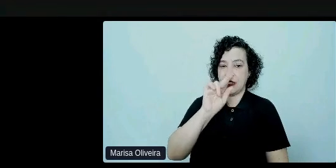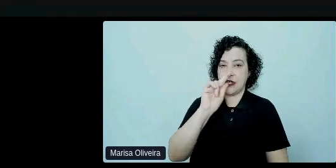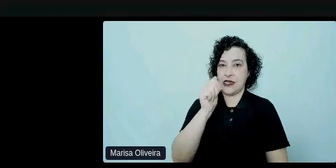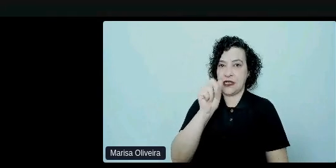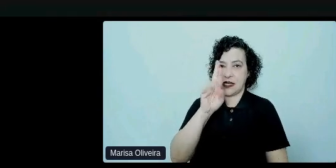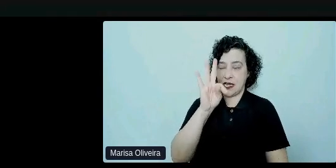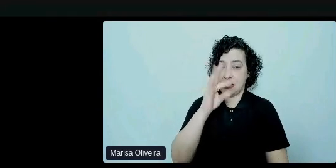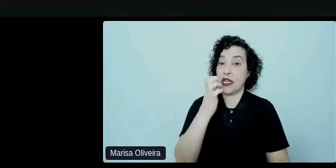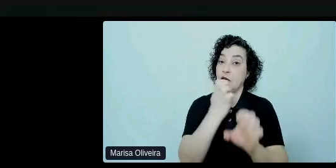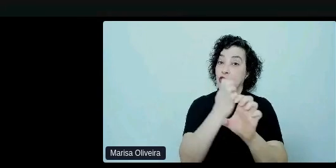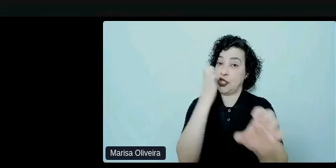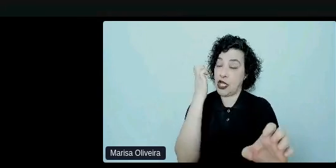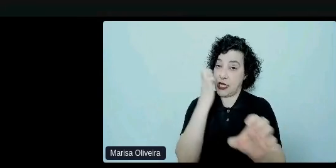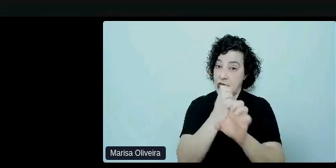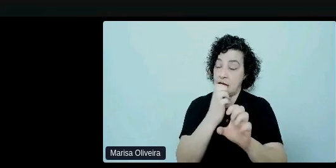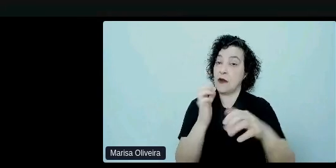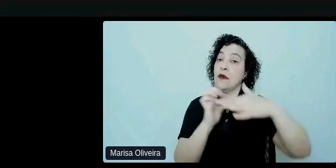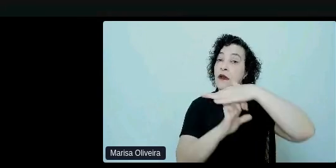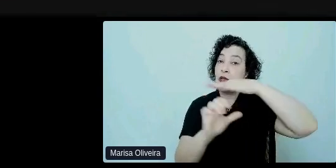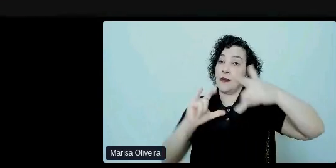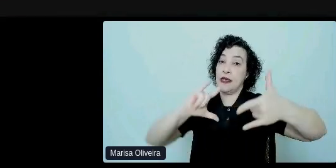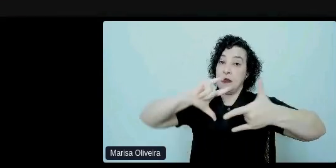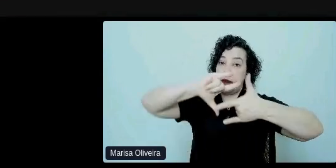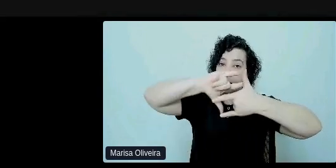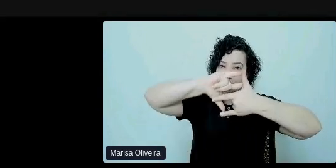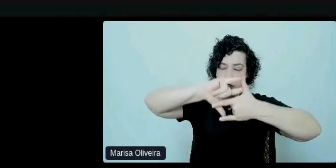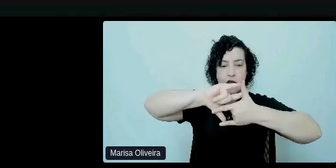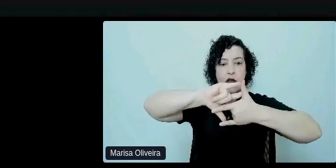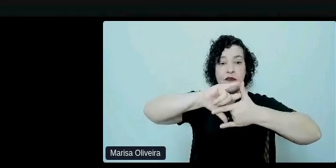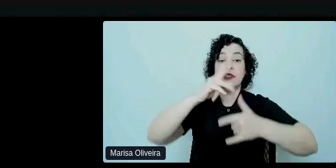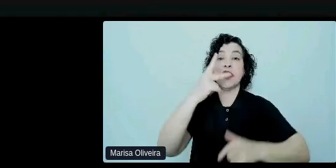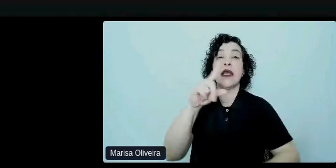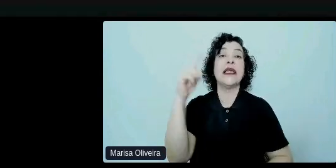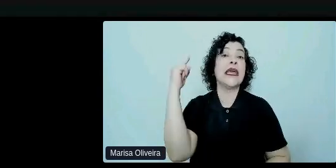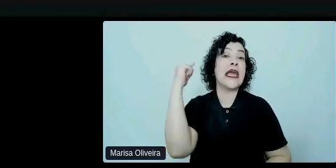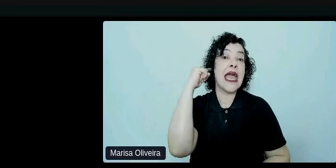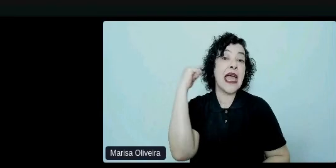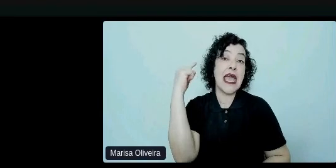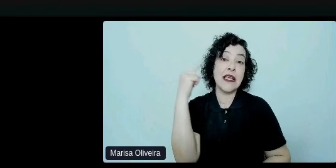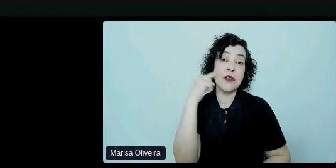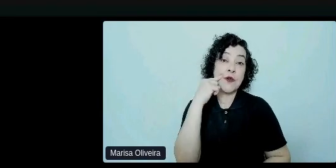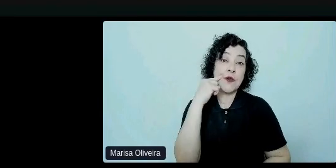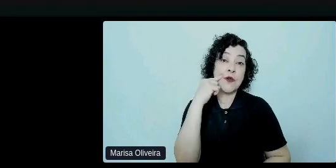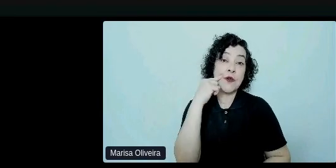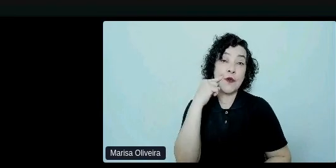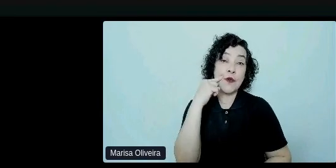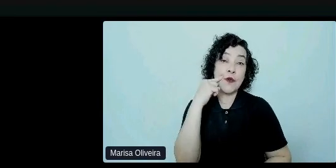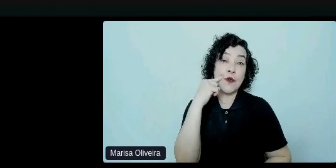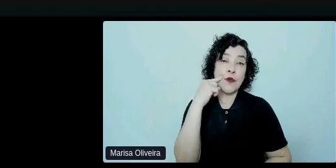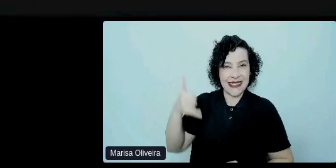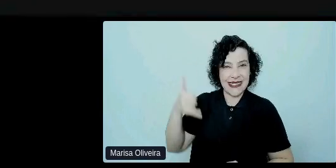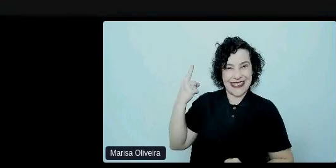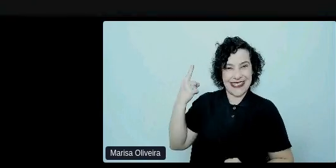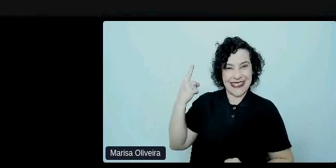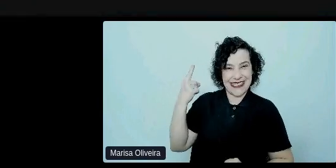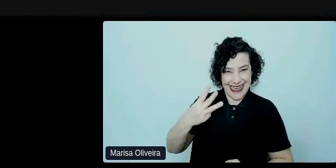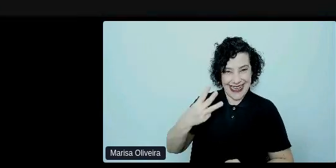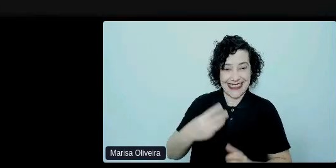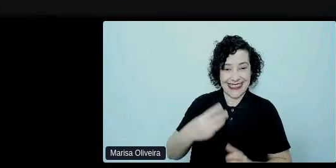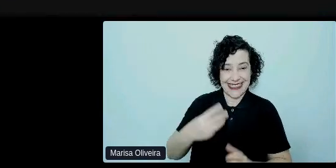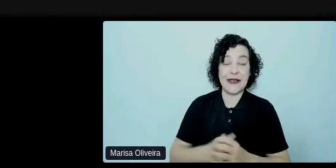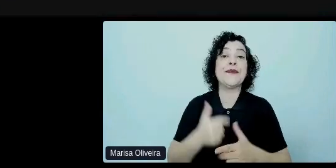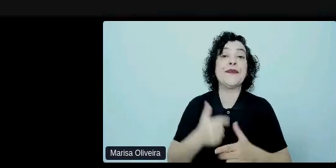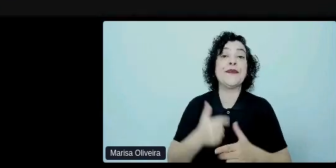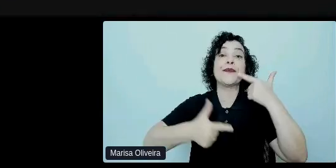na Microsoft e ele é surdo desde os 13 anos e ele trabalhava